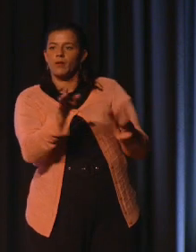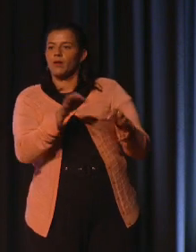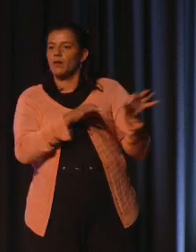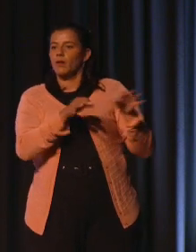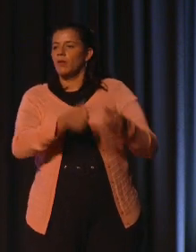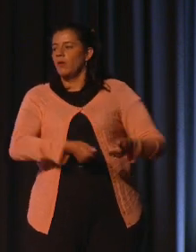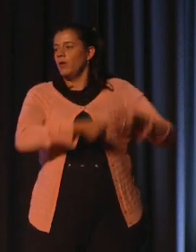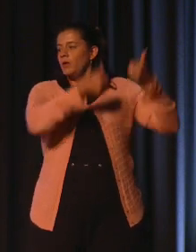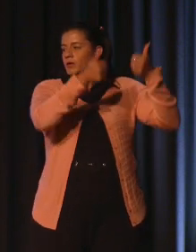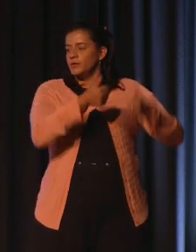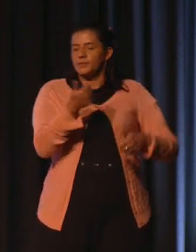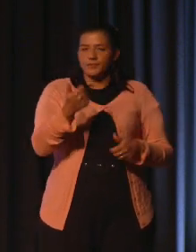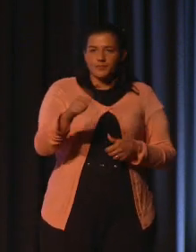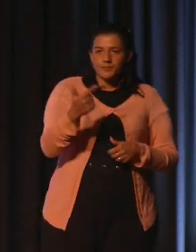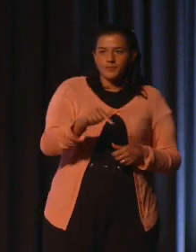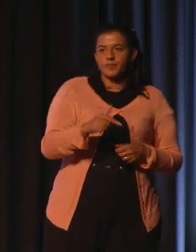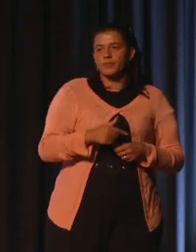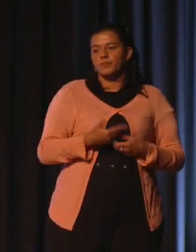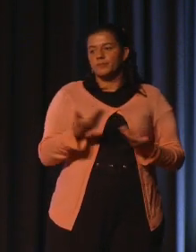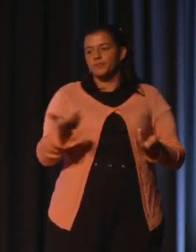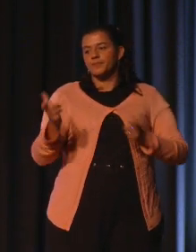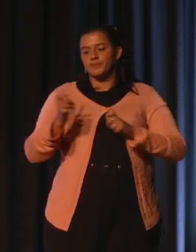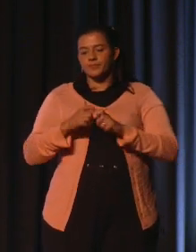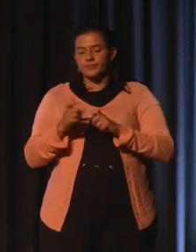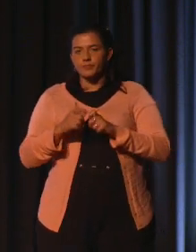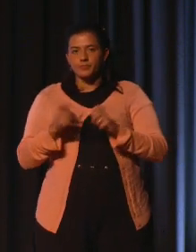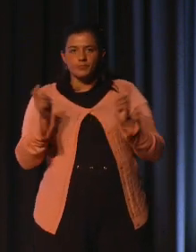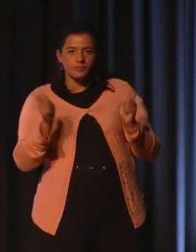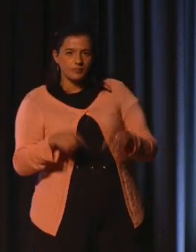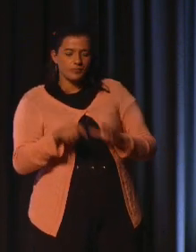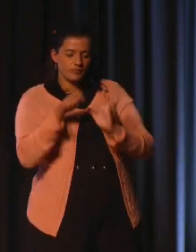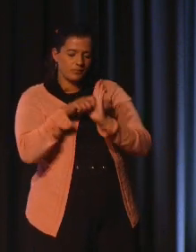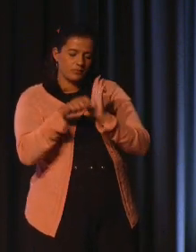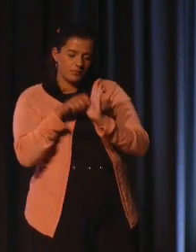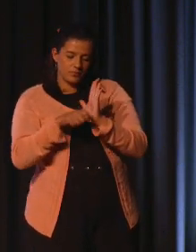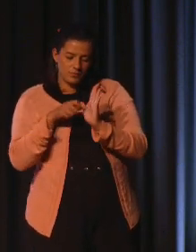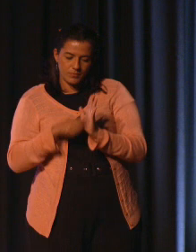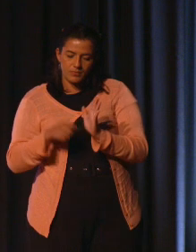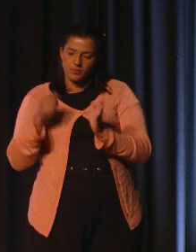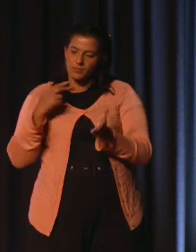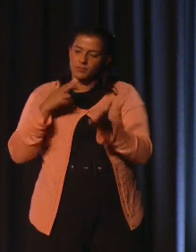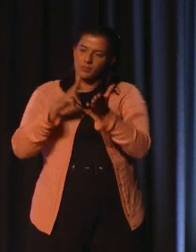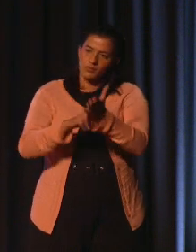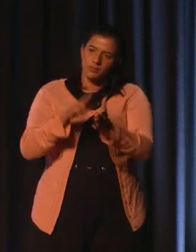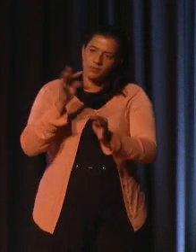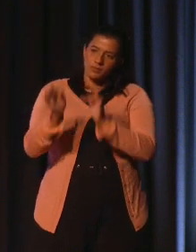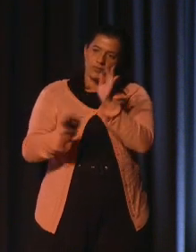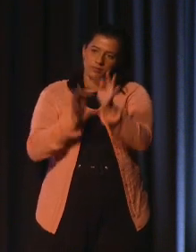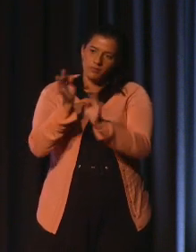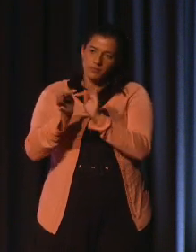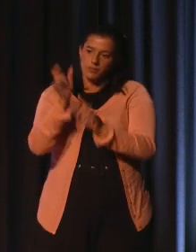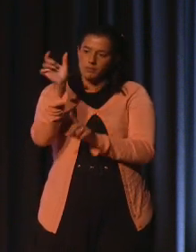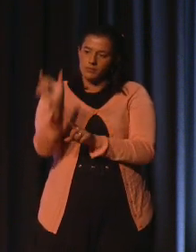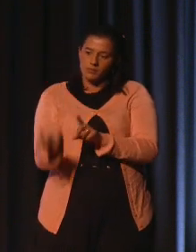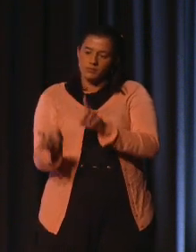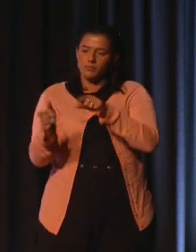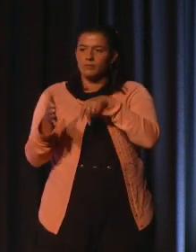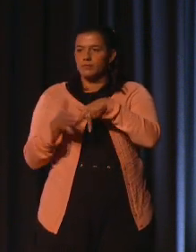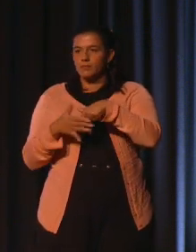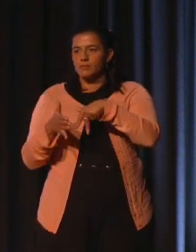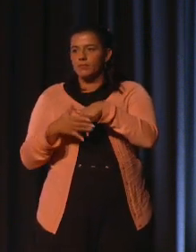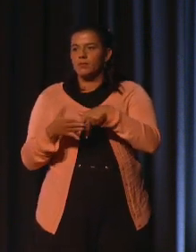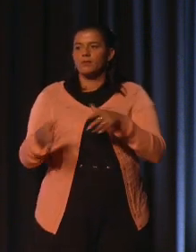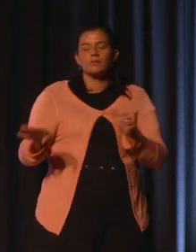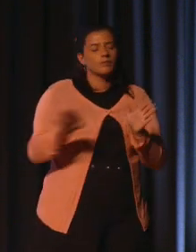preparado. Então, o médico vai preparar a prescrição, vai selecionar o tratamento para o paciente, e aí ele vai chegar lá